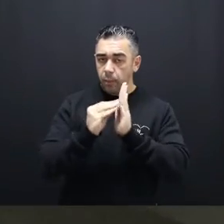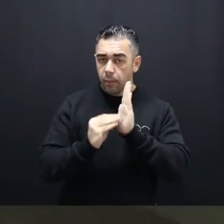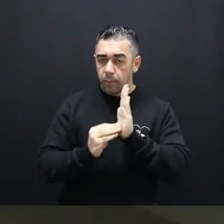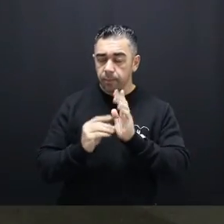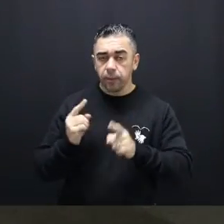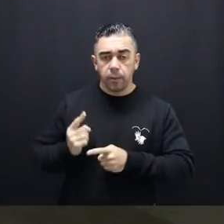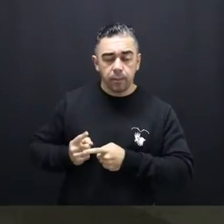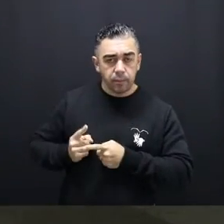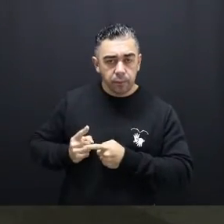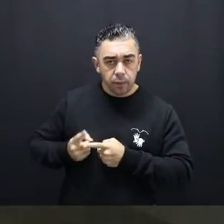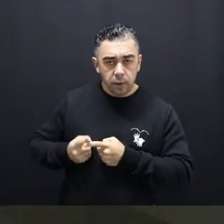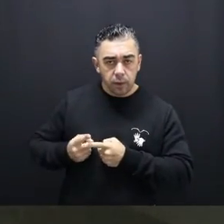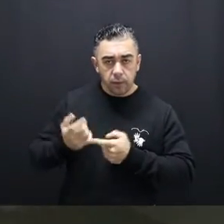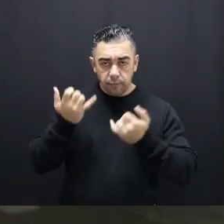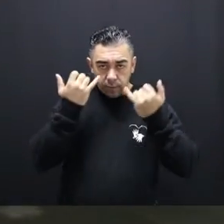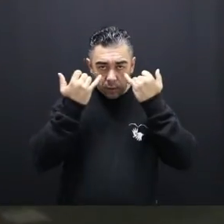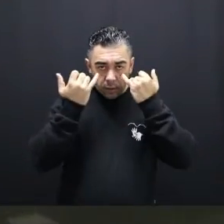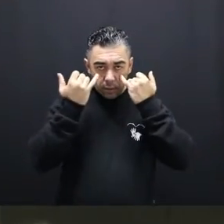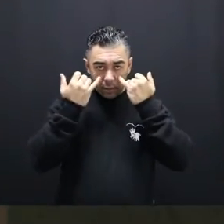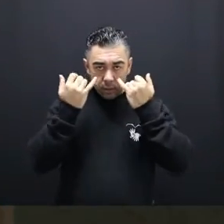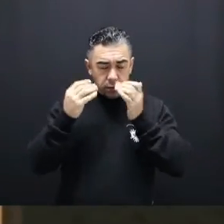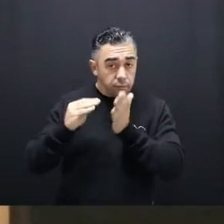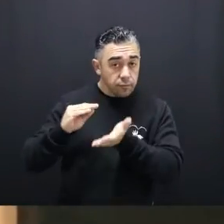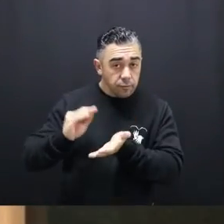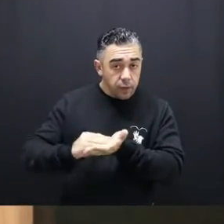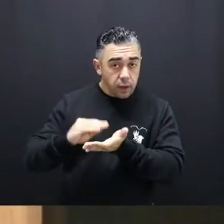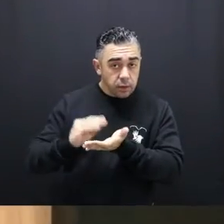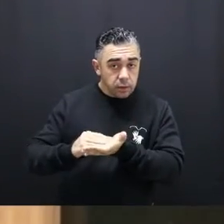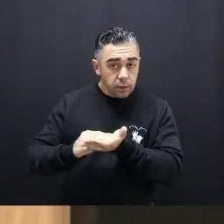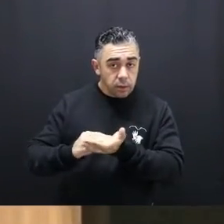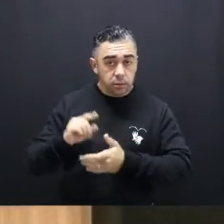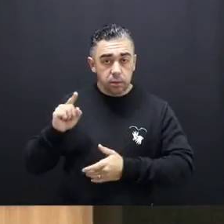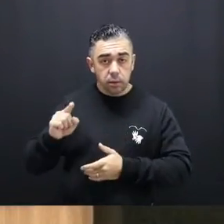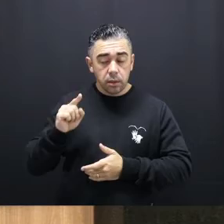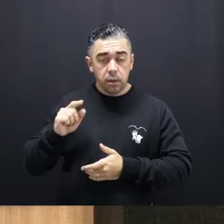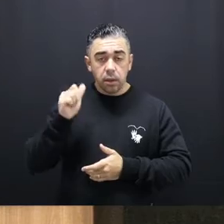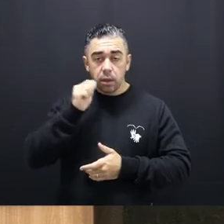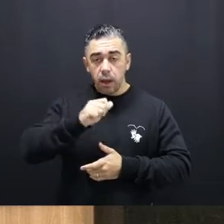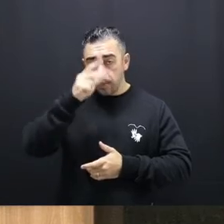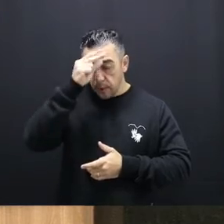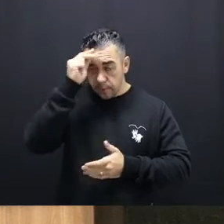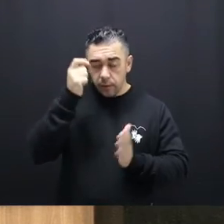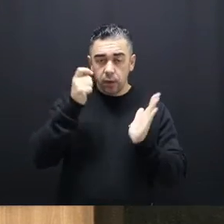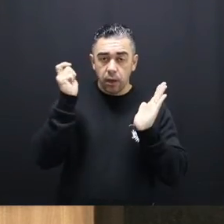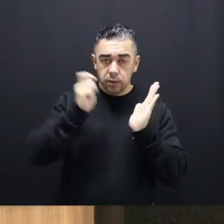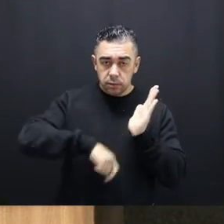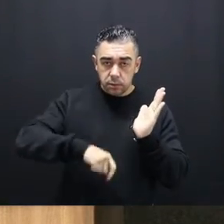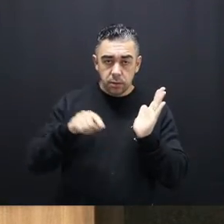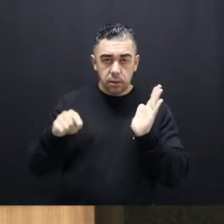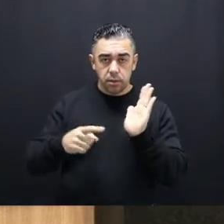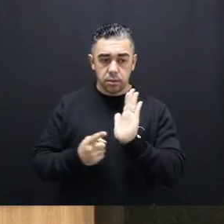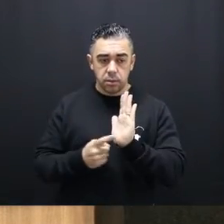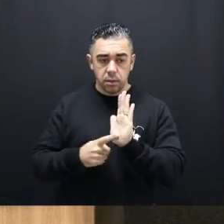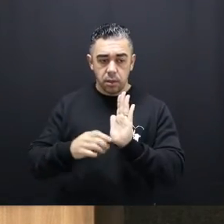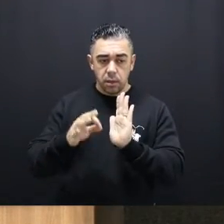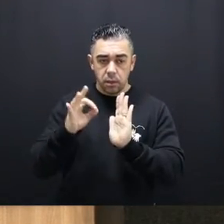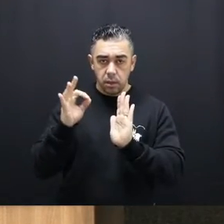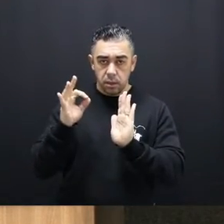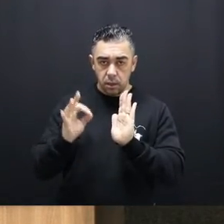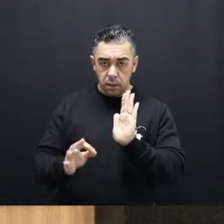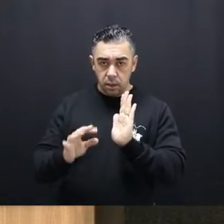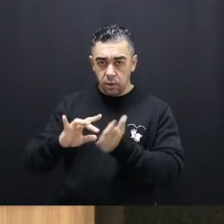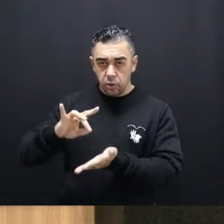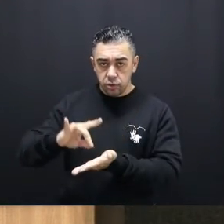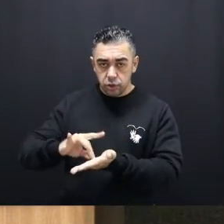porque se essa informação é vaga a prefeita está assinando o contrato os vagos Por que esse daqui é o original é só